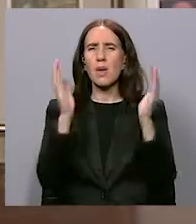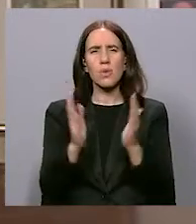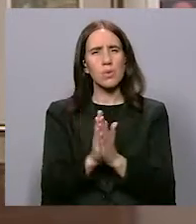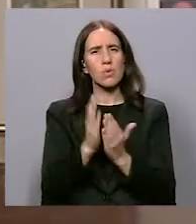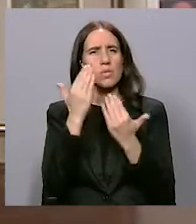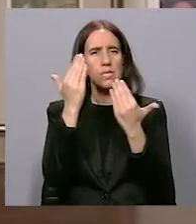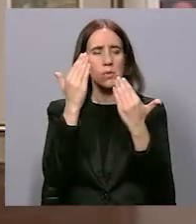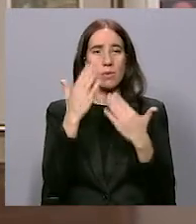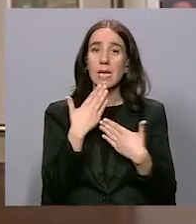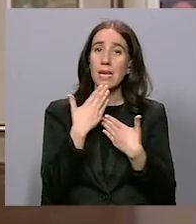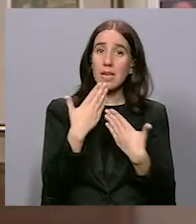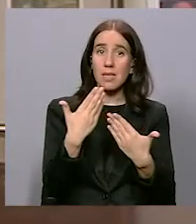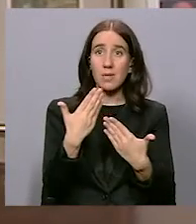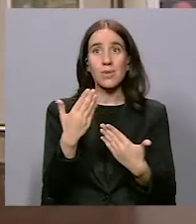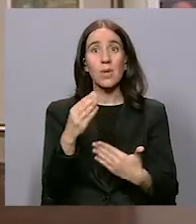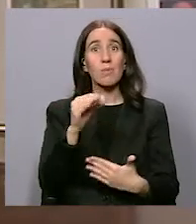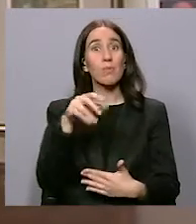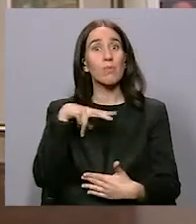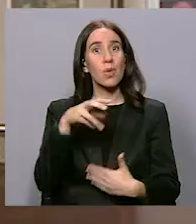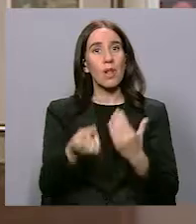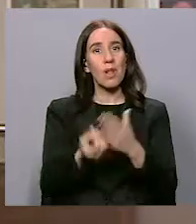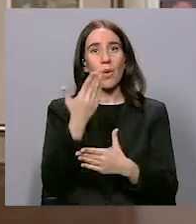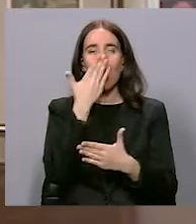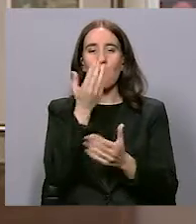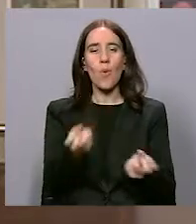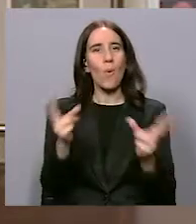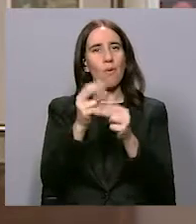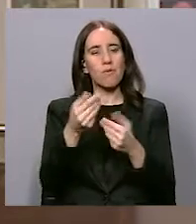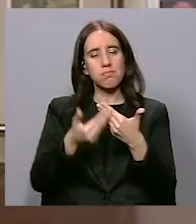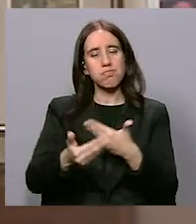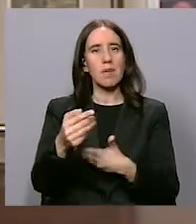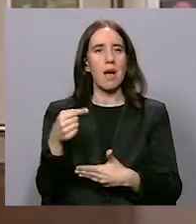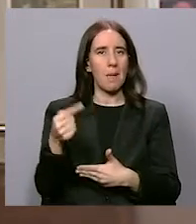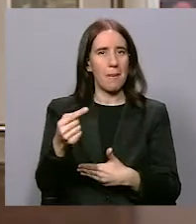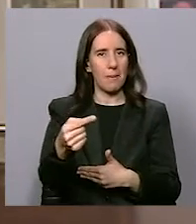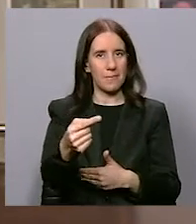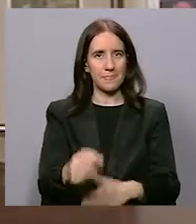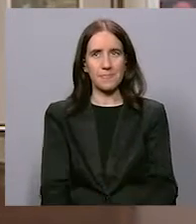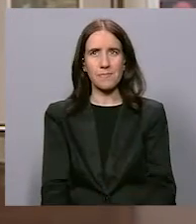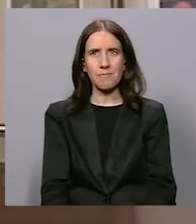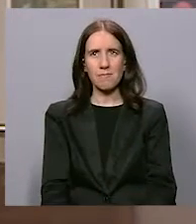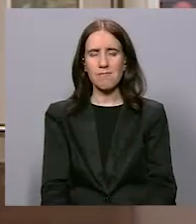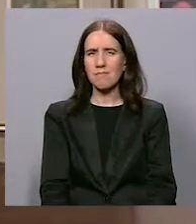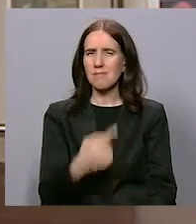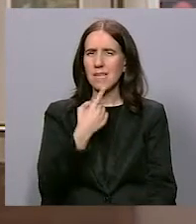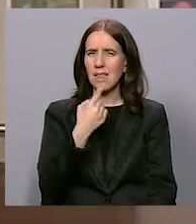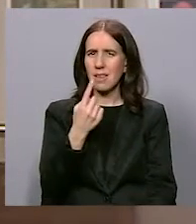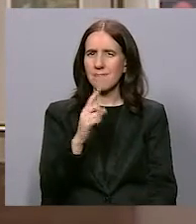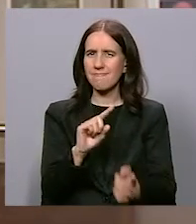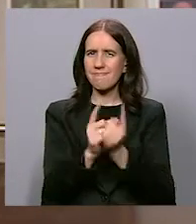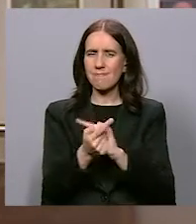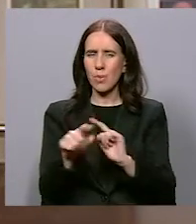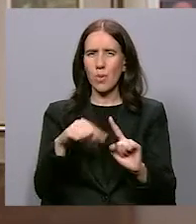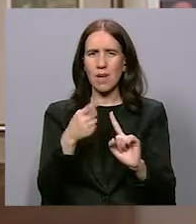seu luto e agradeço os portugueses novos que criam um dia após dia estranho e contraditório